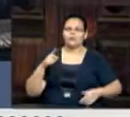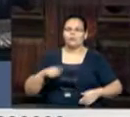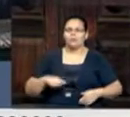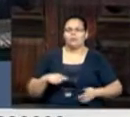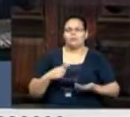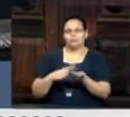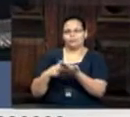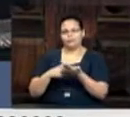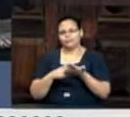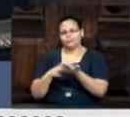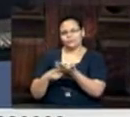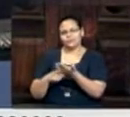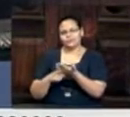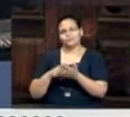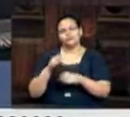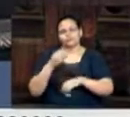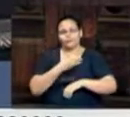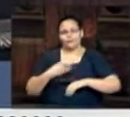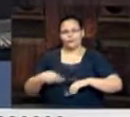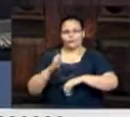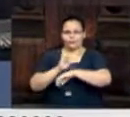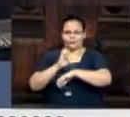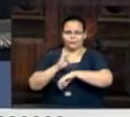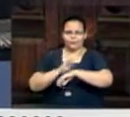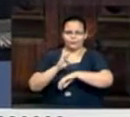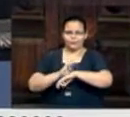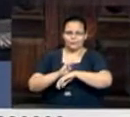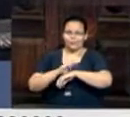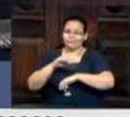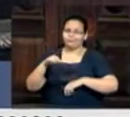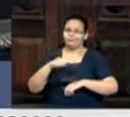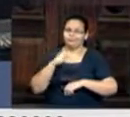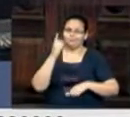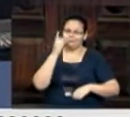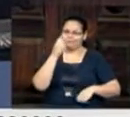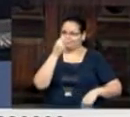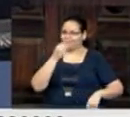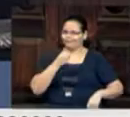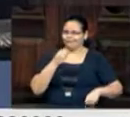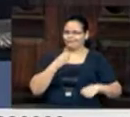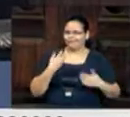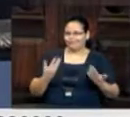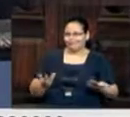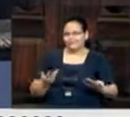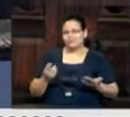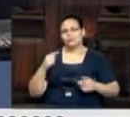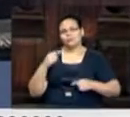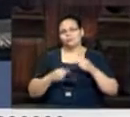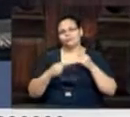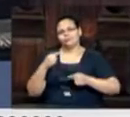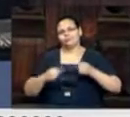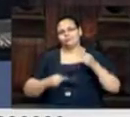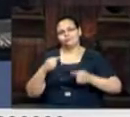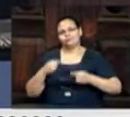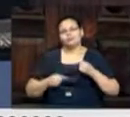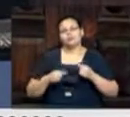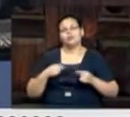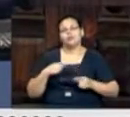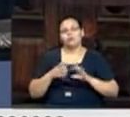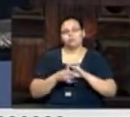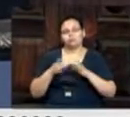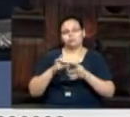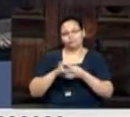desses pactos, o governo do Estado os ignora, vou usar o de verbo propositalmente, olimpicamente, os ignora